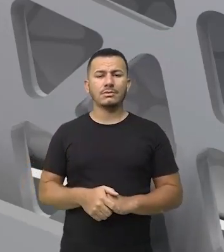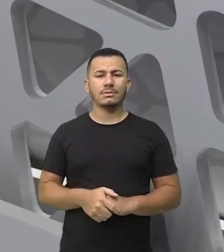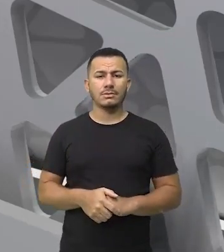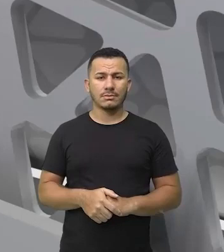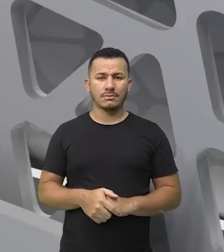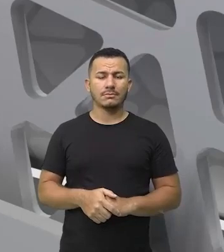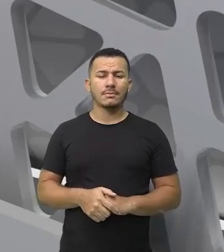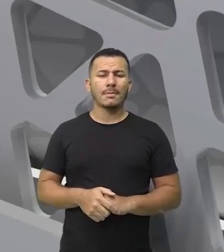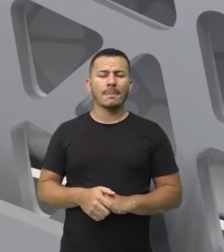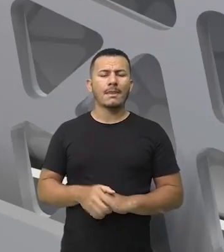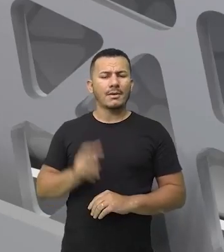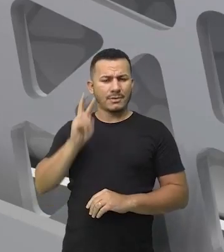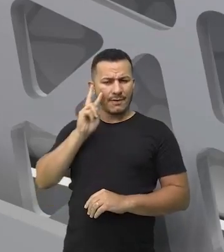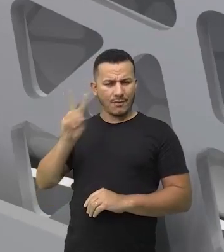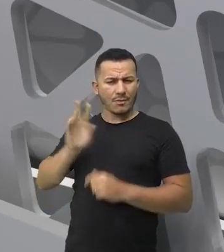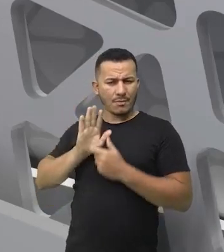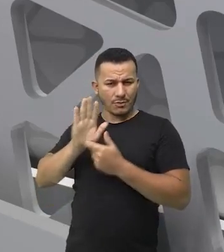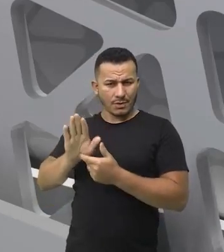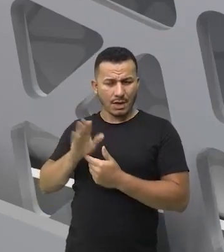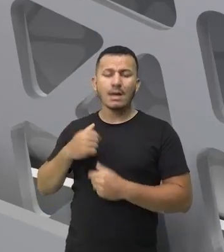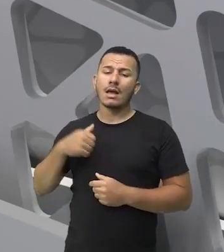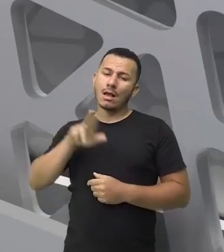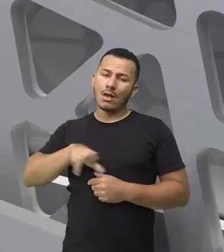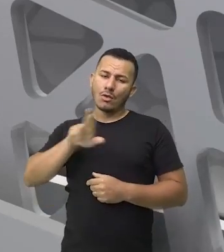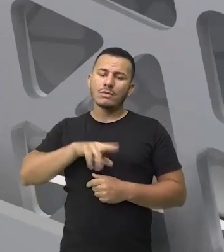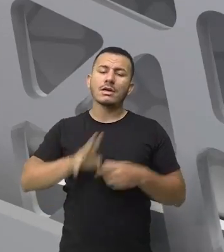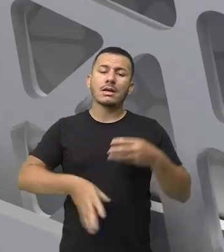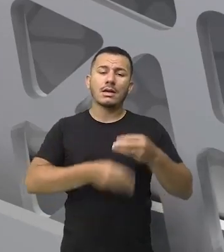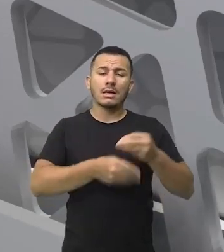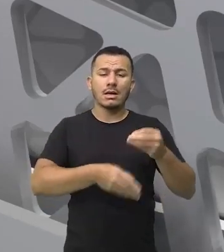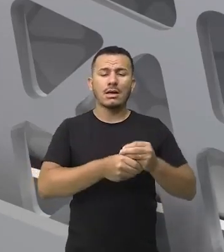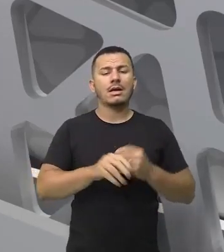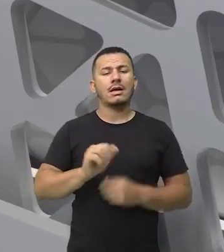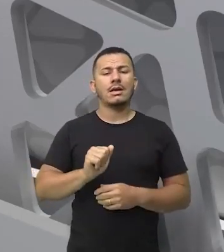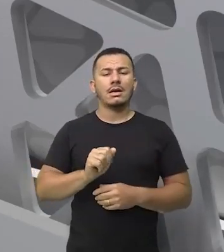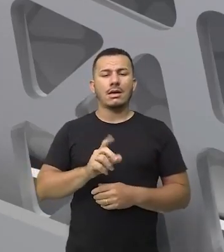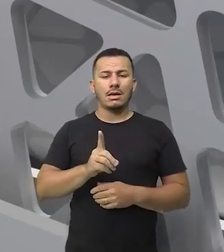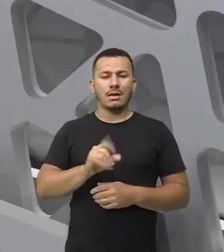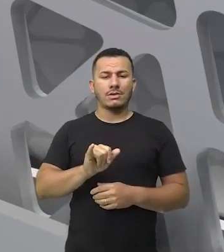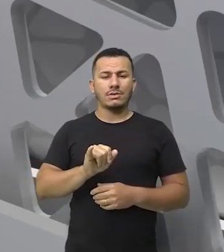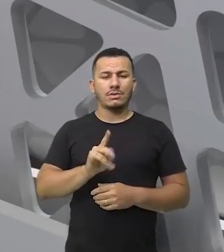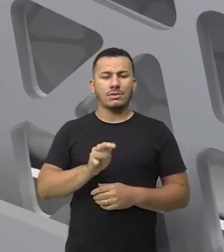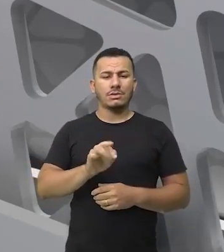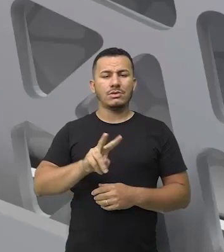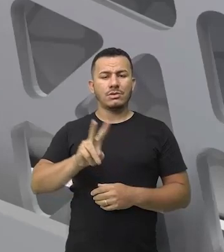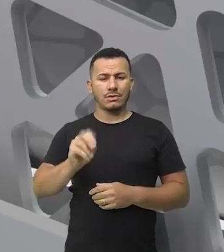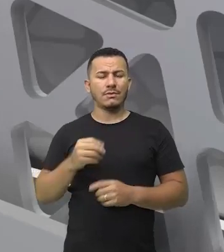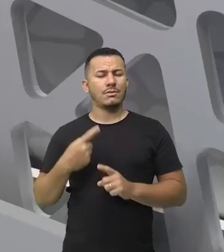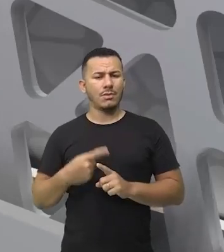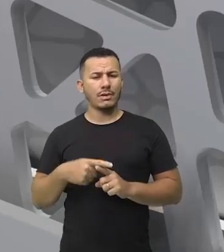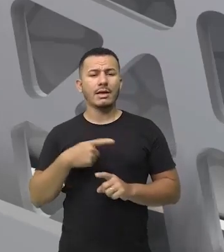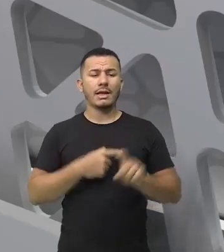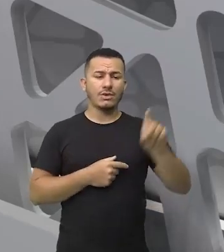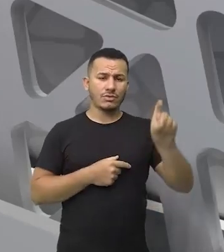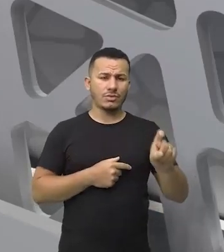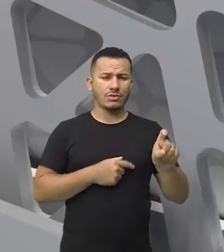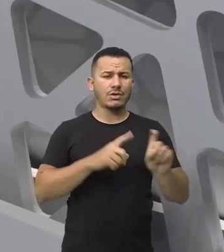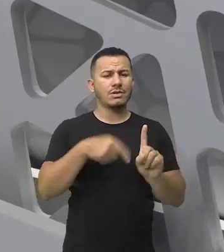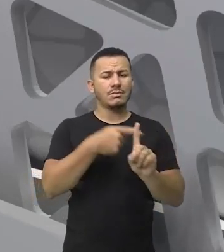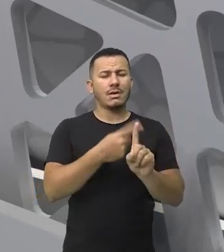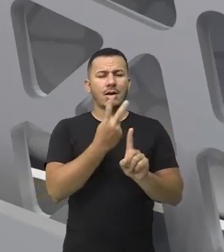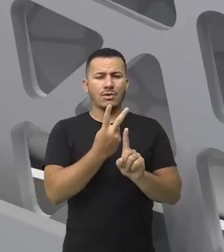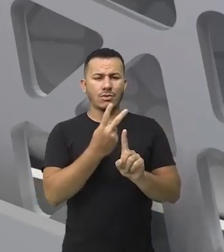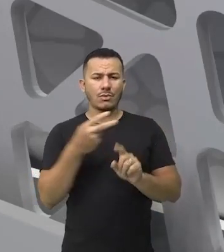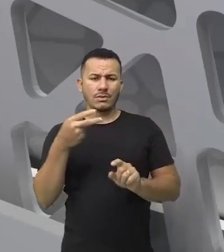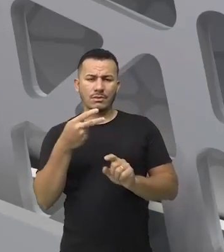multiplicativo. Nesse nosso exemplo, eu usei o princípio aditivo. Por que eu usei? Porque eu tinha x